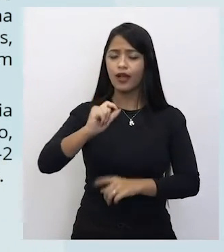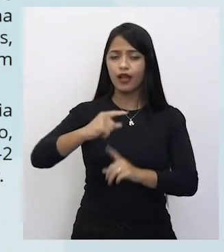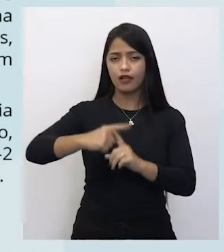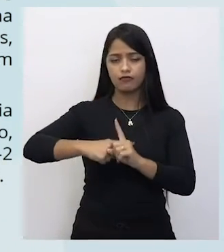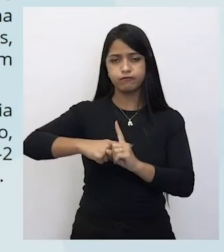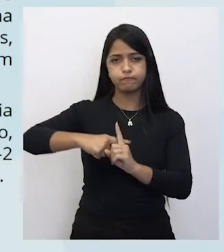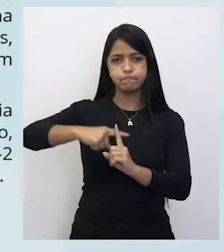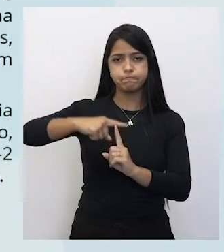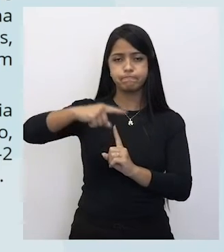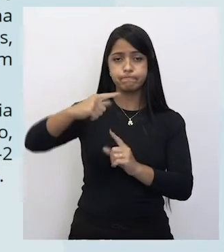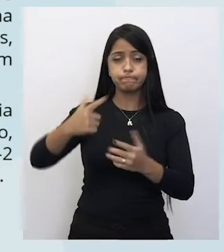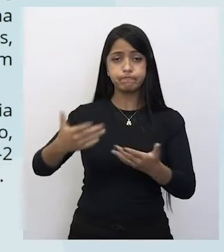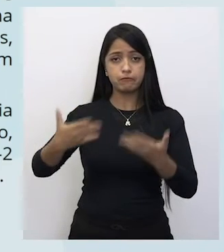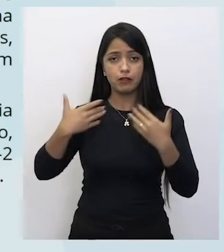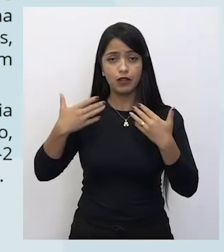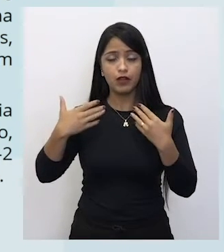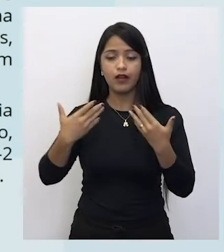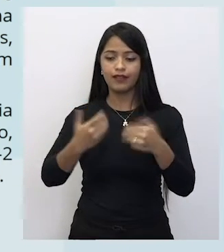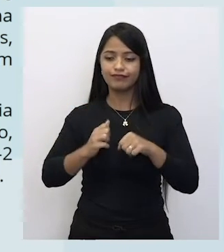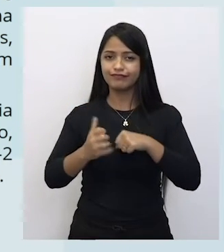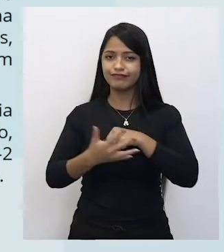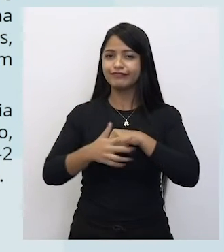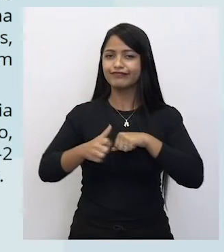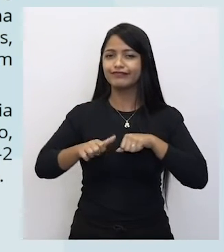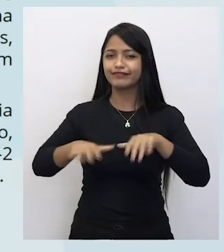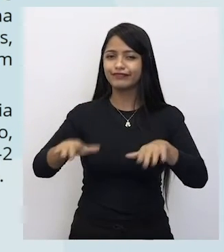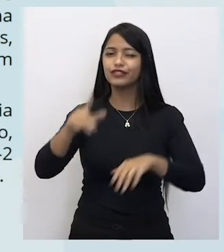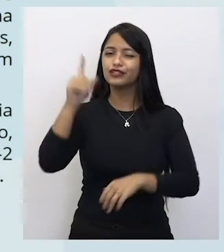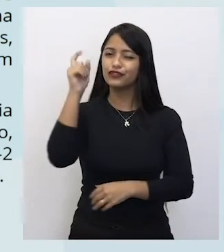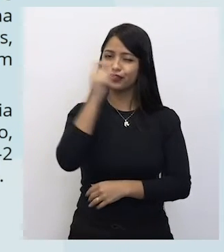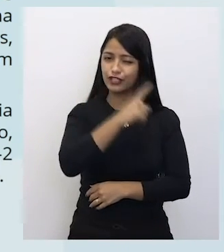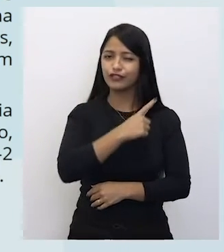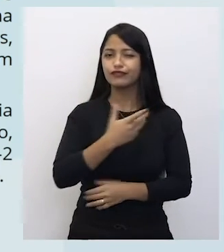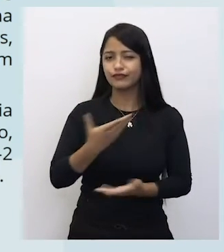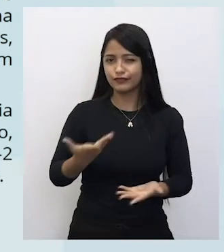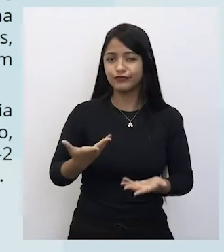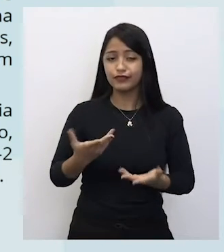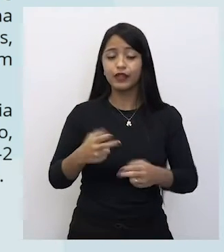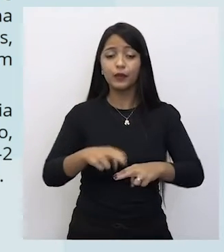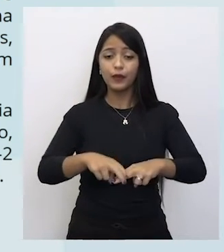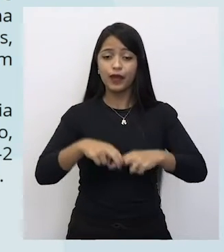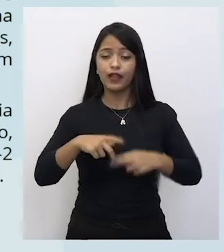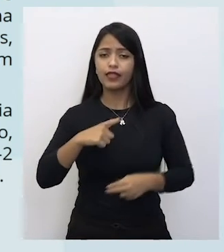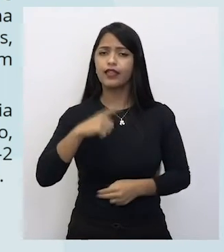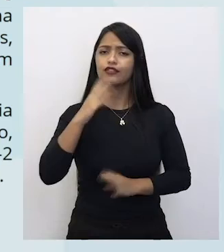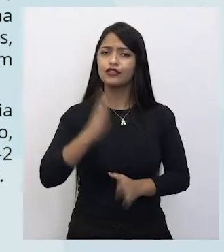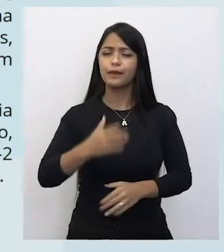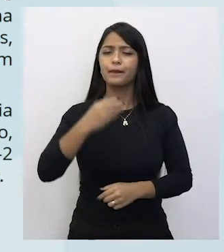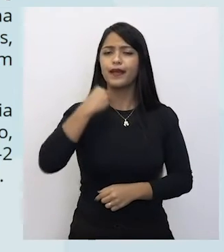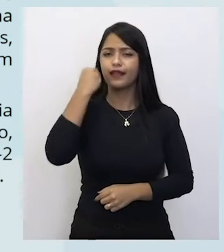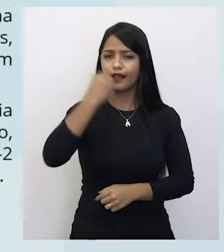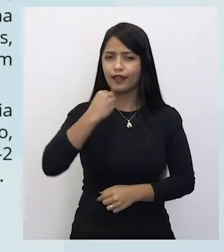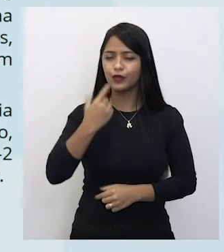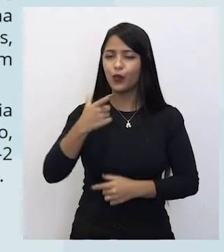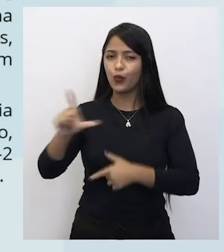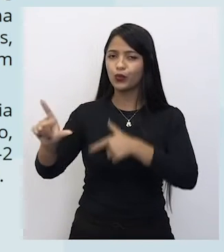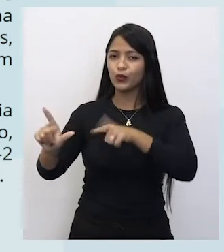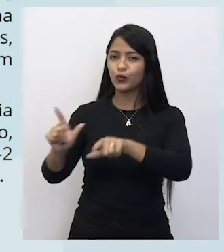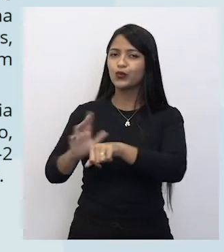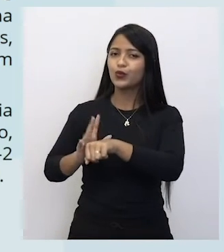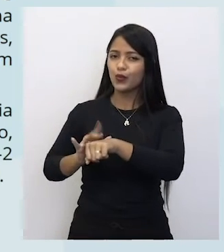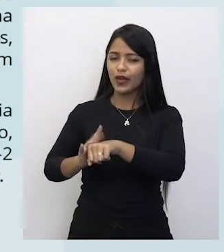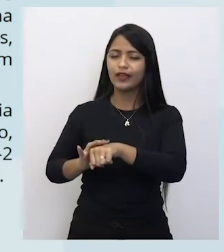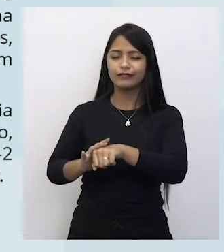mais altas dificultam a disseminação do novo coronavírus devido às experiências com outras doenças. Por